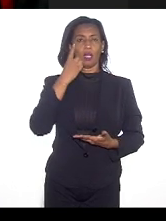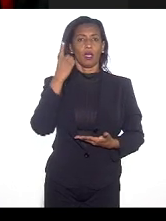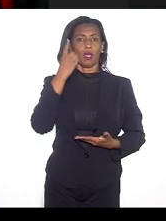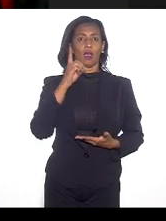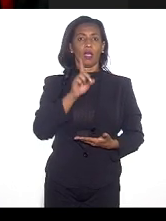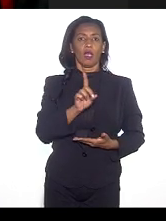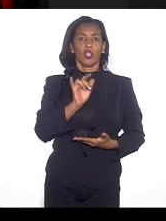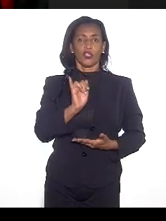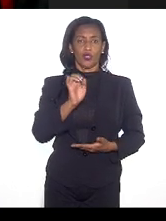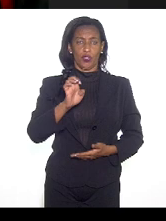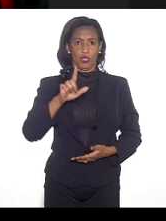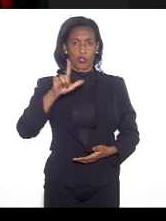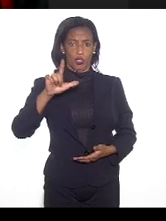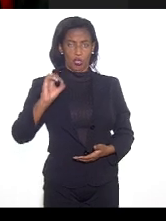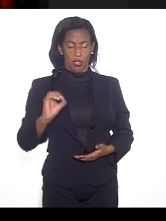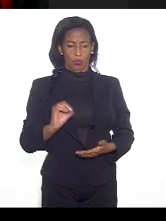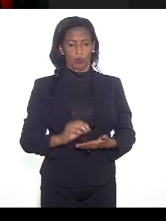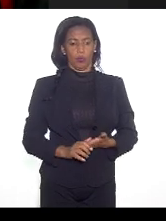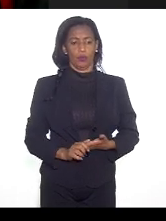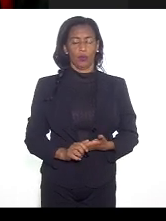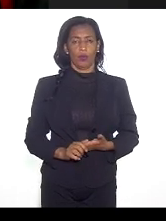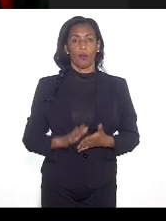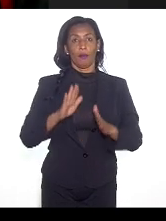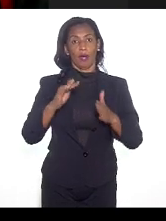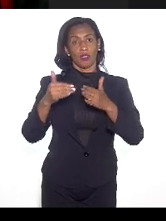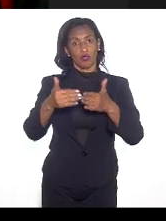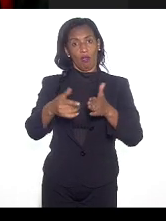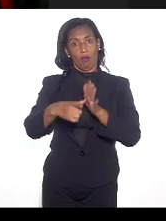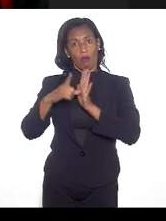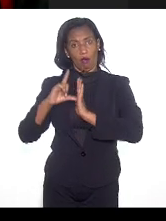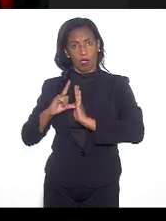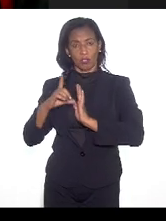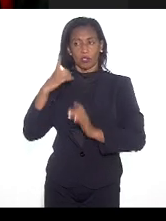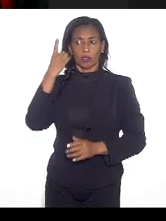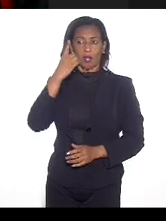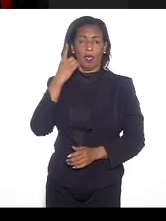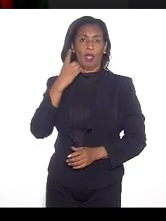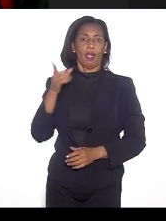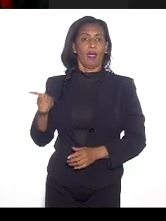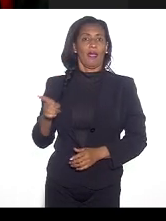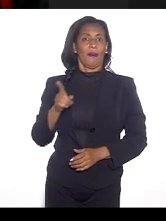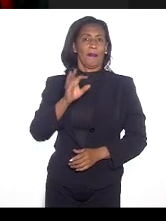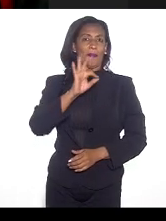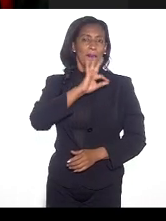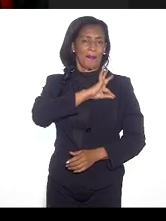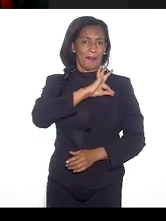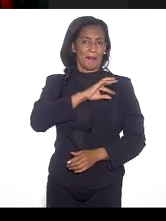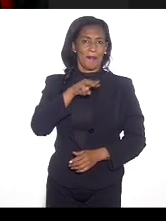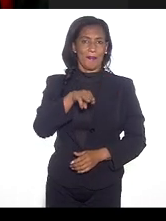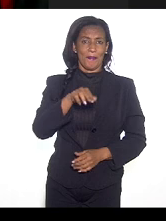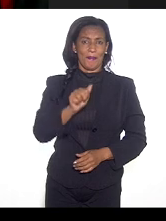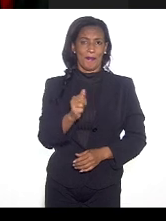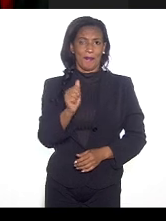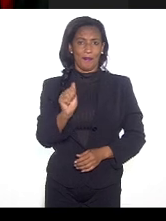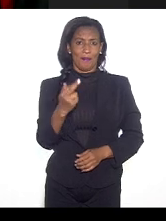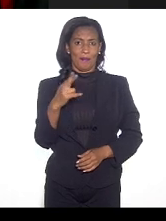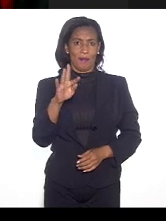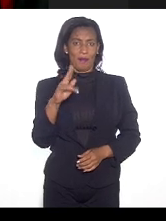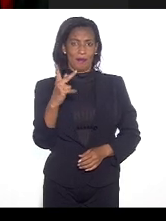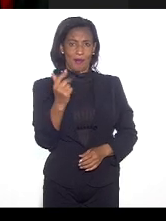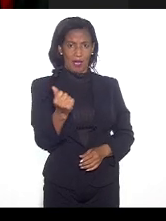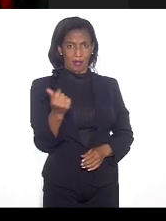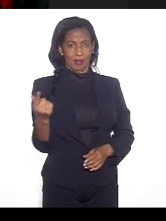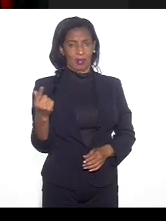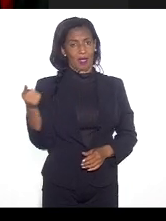Vossa Excelência, mas passar a palavra para a deputada Marta Rocha, que foi a solicitante dessa audiência, e na sequência para o deputado